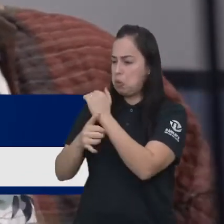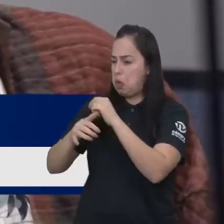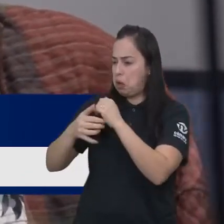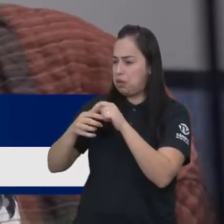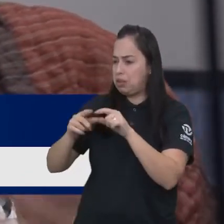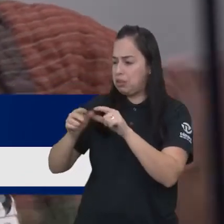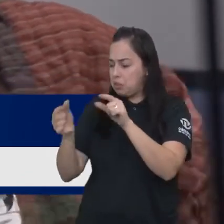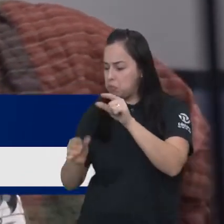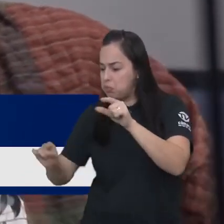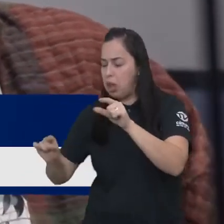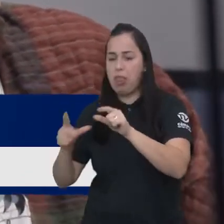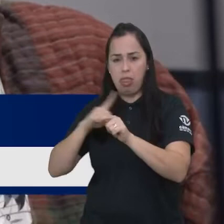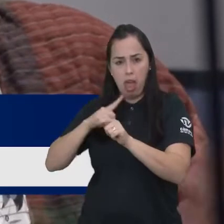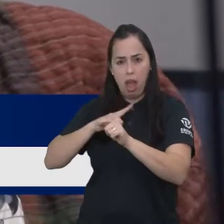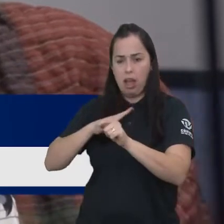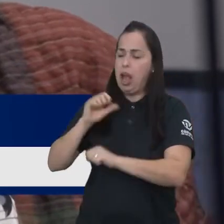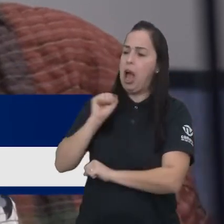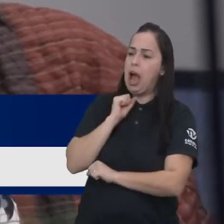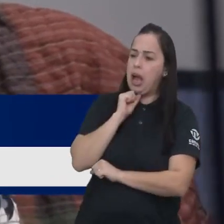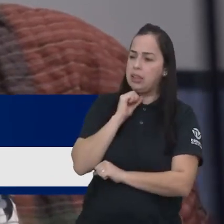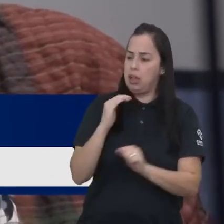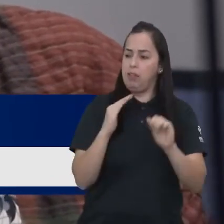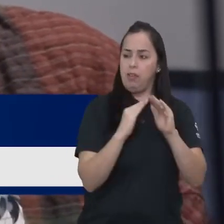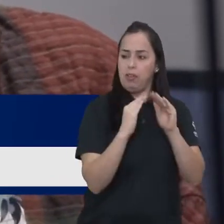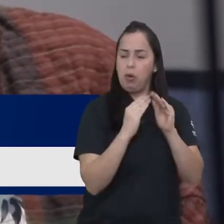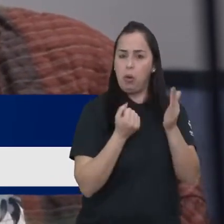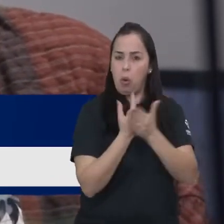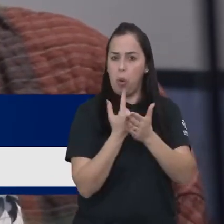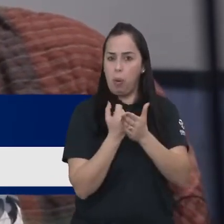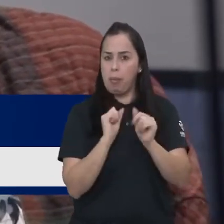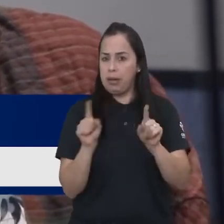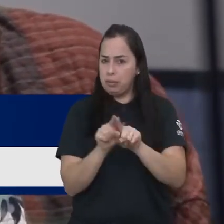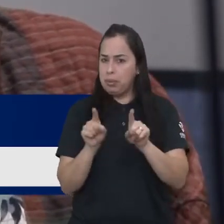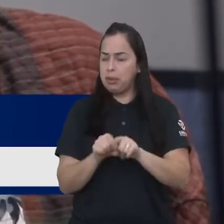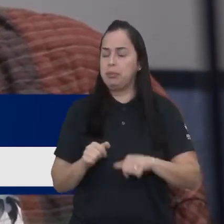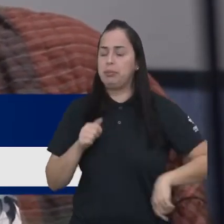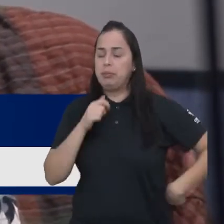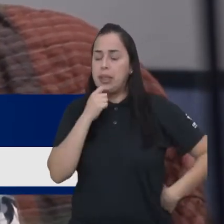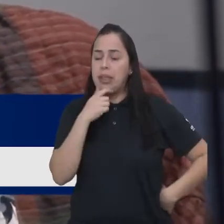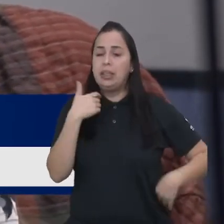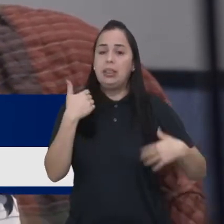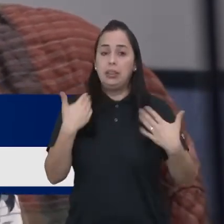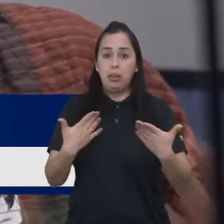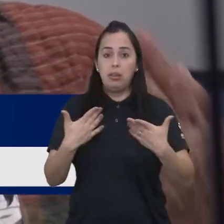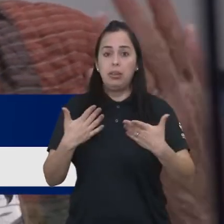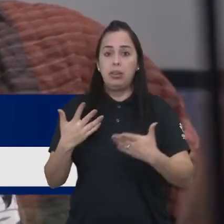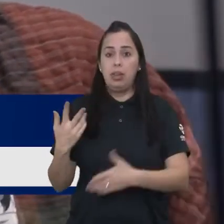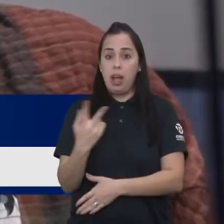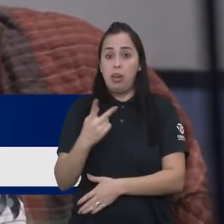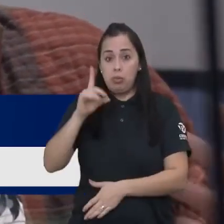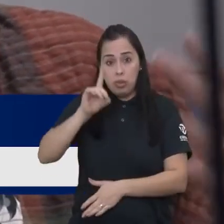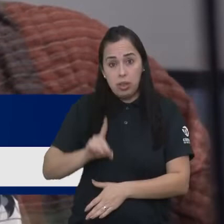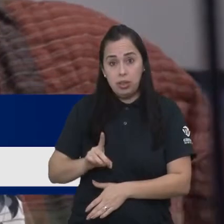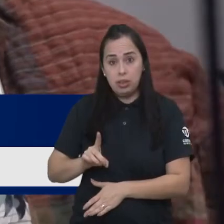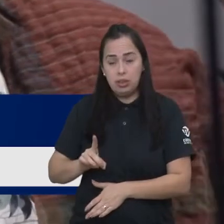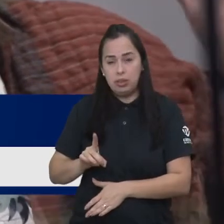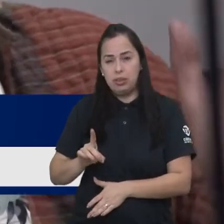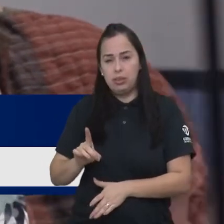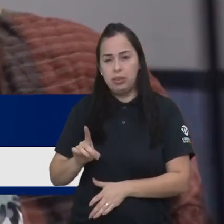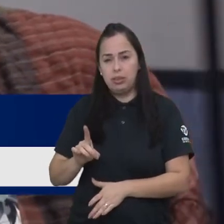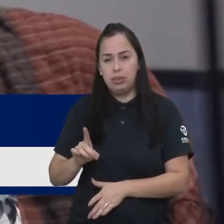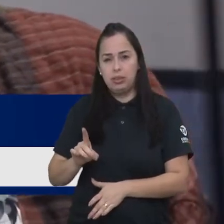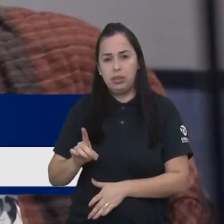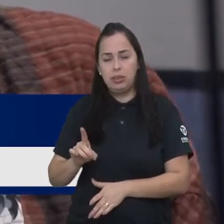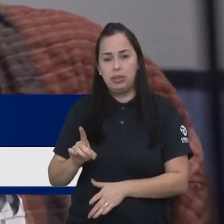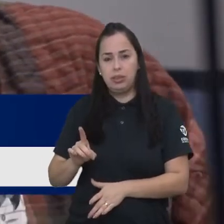vai resolver de todo mundo, ou não vai. Tirando a área de risco e APP, que eu acho que tem que ser preservado mesmo, que é por outros grandes